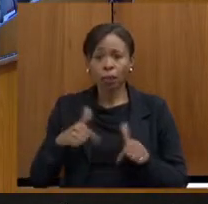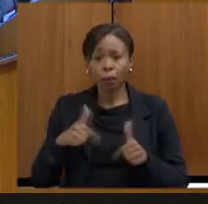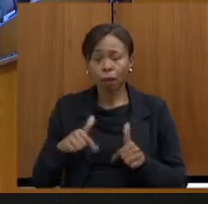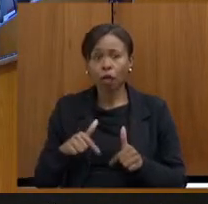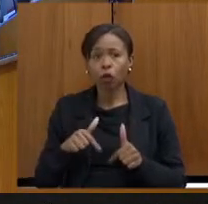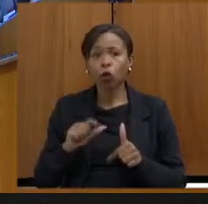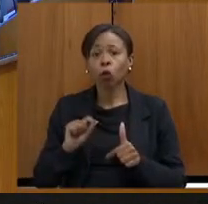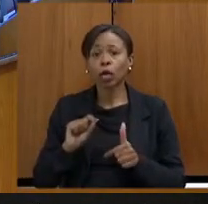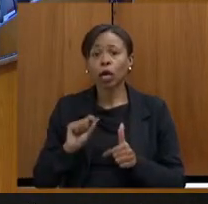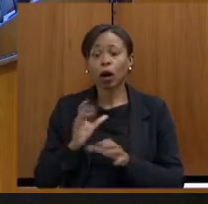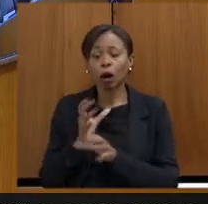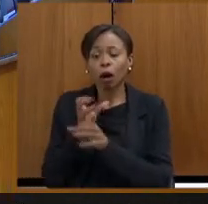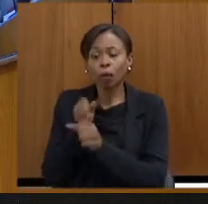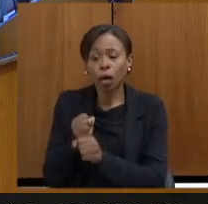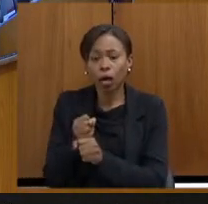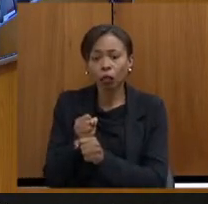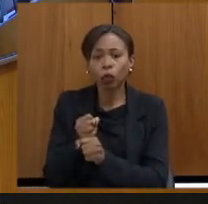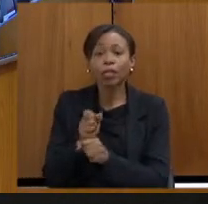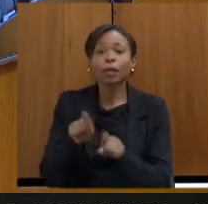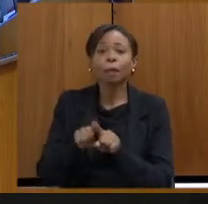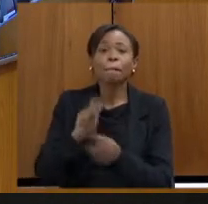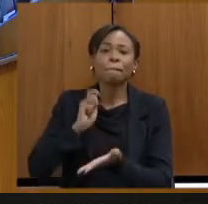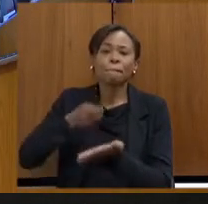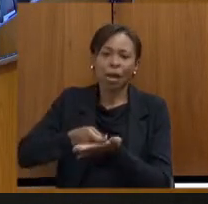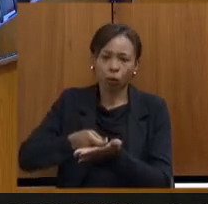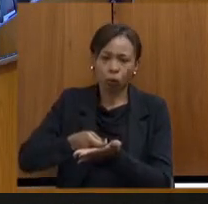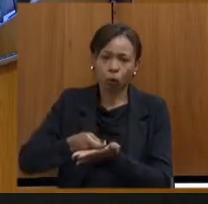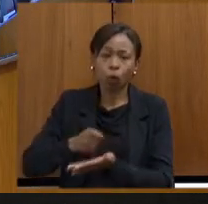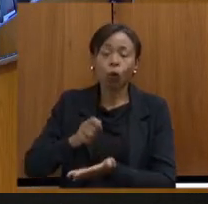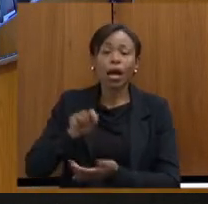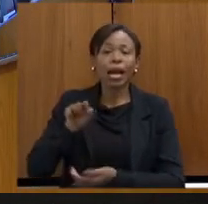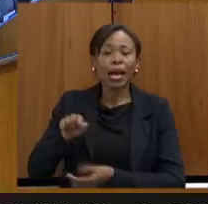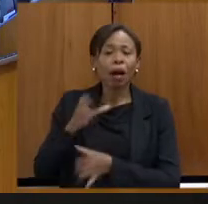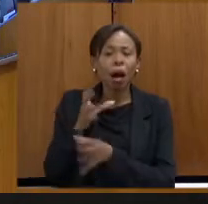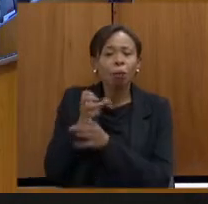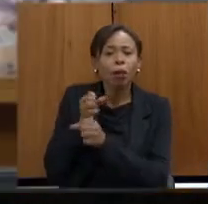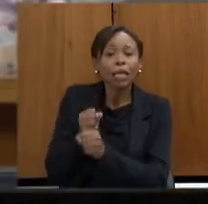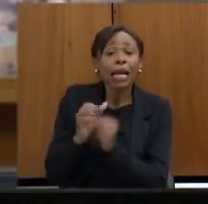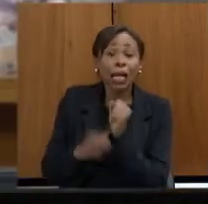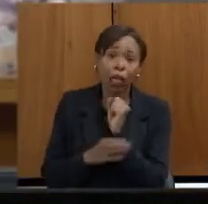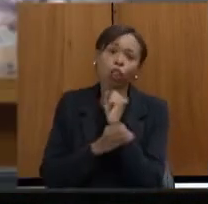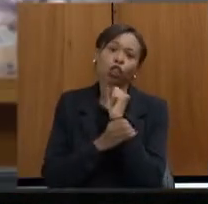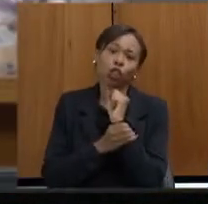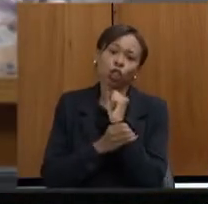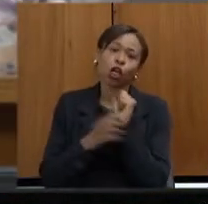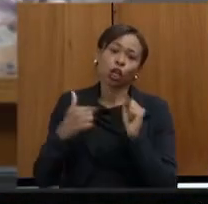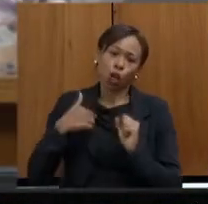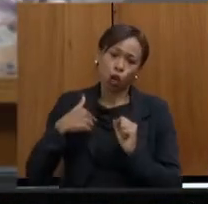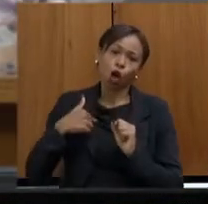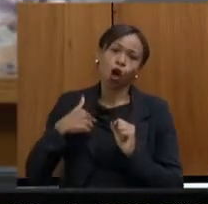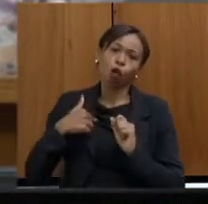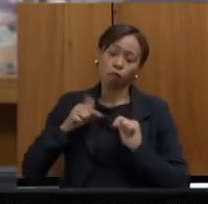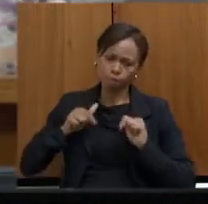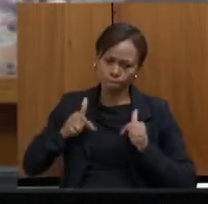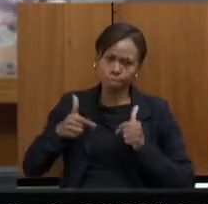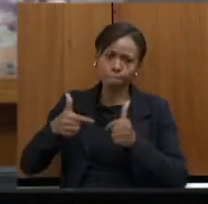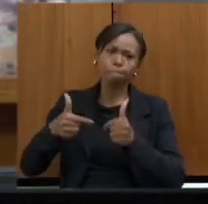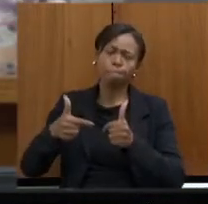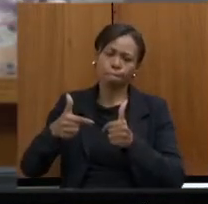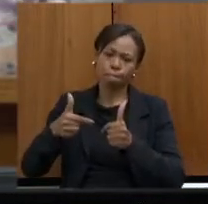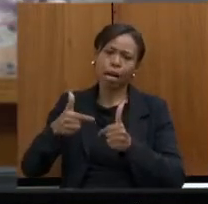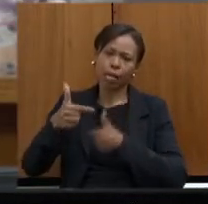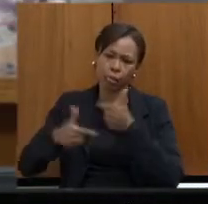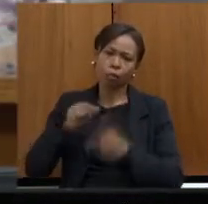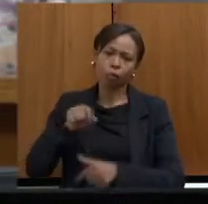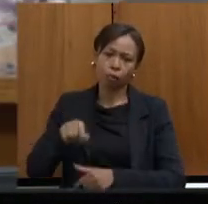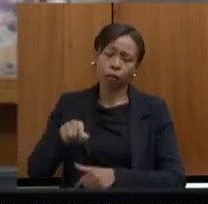pago, realmente pago. O empenhado é a garantia que eu vou executar aquele trabalho. É porque eu posso, muitas das